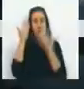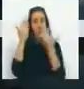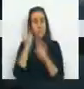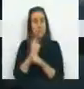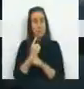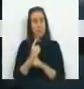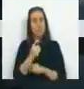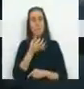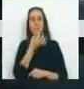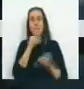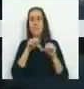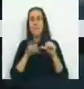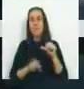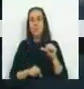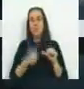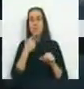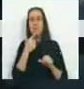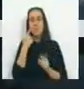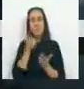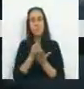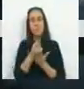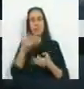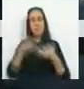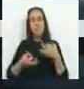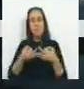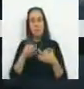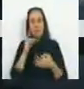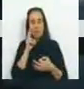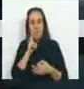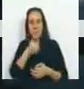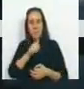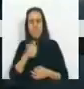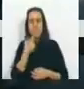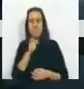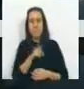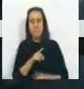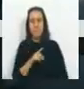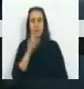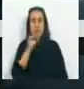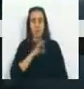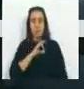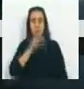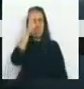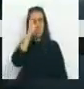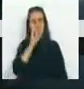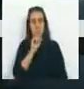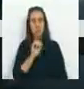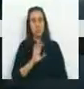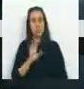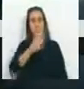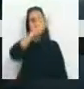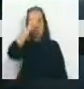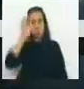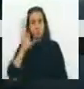isso, fala na revisitação do mapa judiciário. Senhora ministra, já reuniu com os